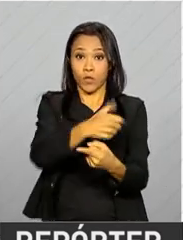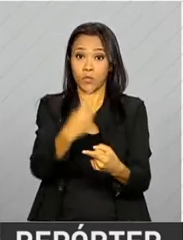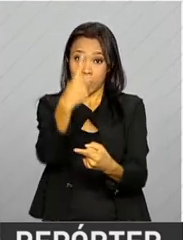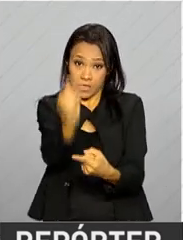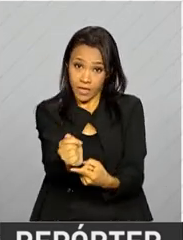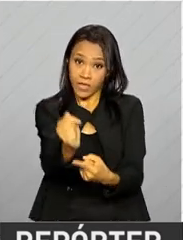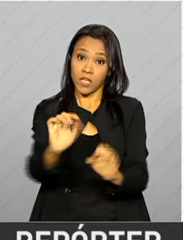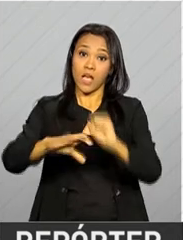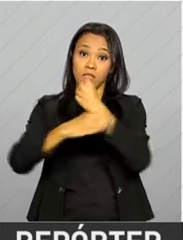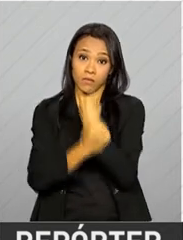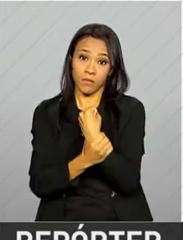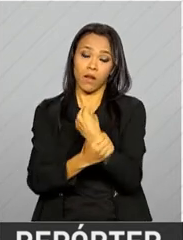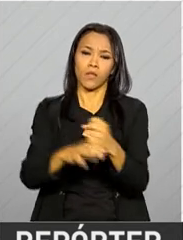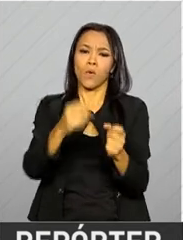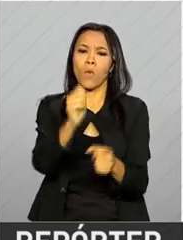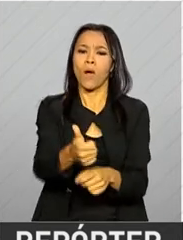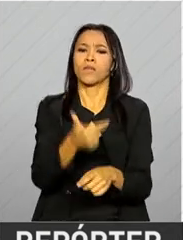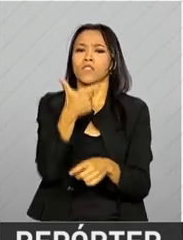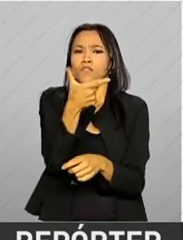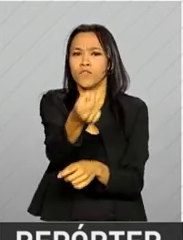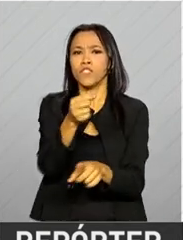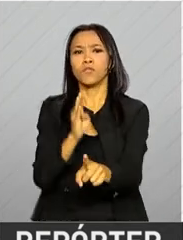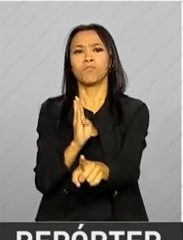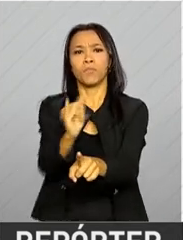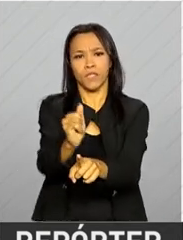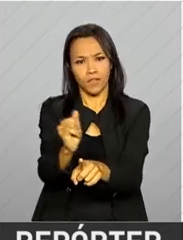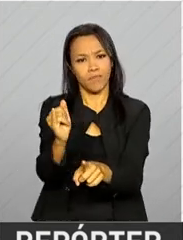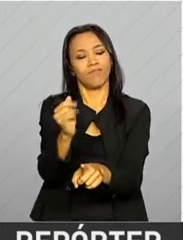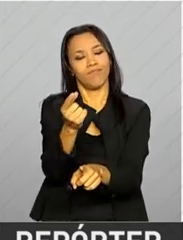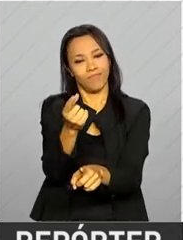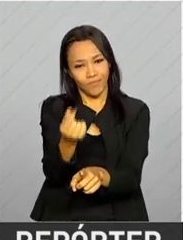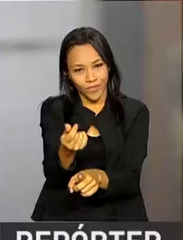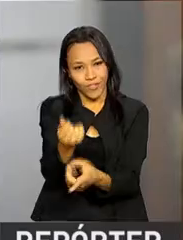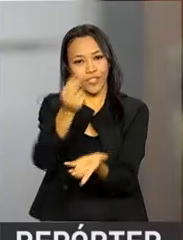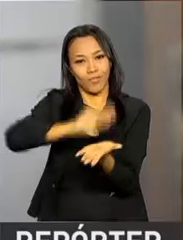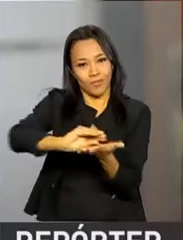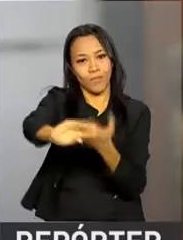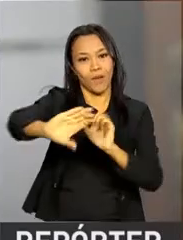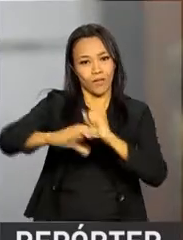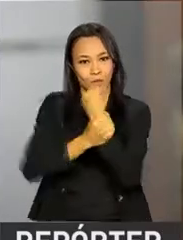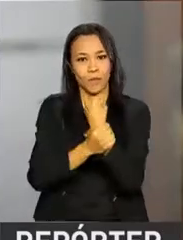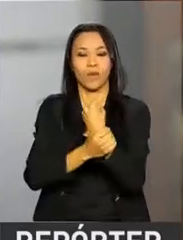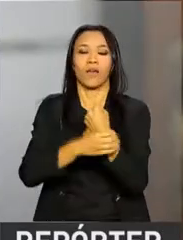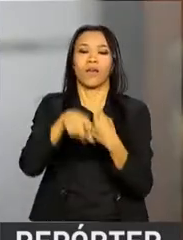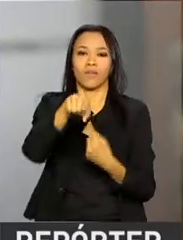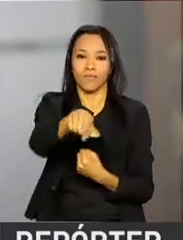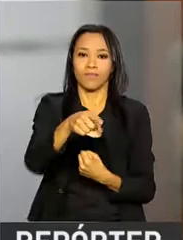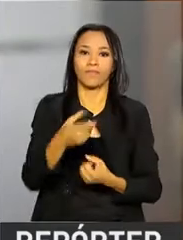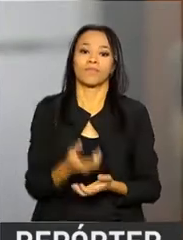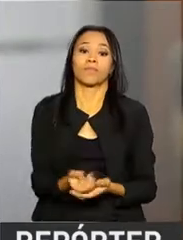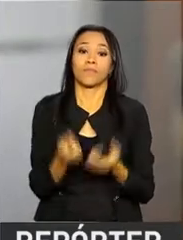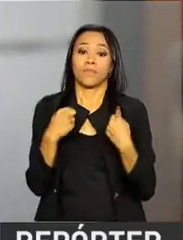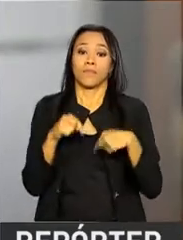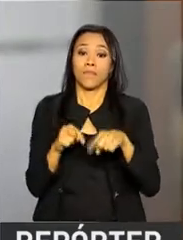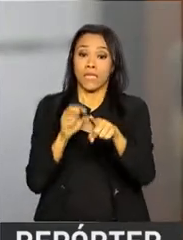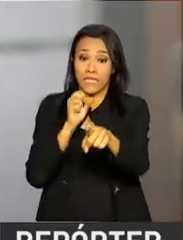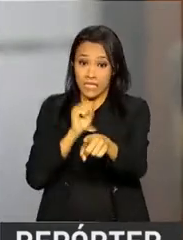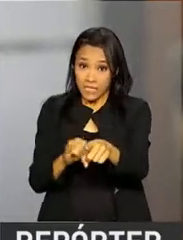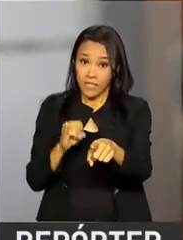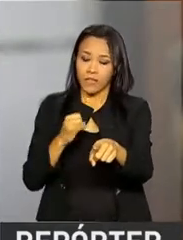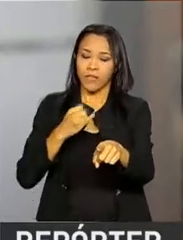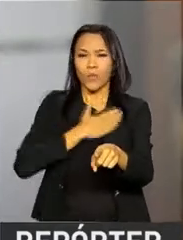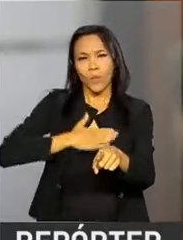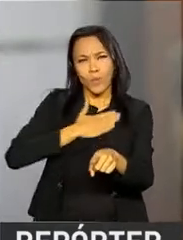garantidos quase 20 bilhões de reais para custear o programa se você fizer ou são curso um curso que você